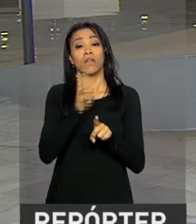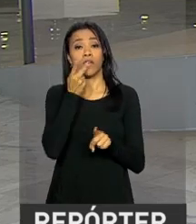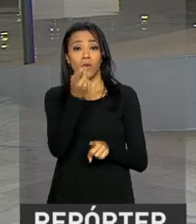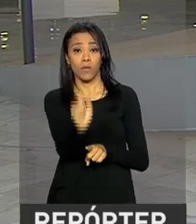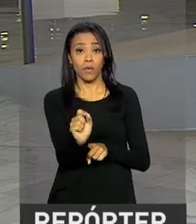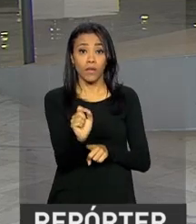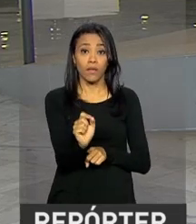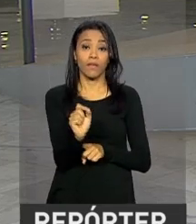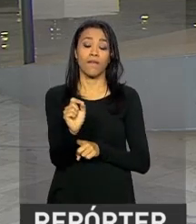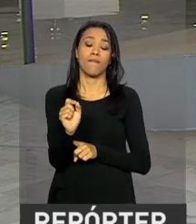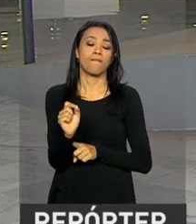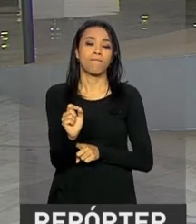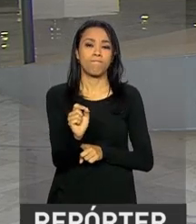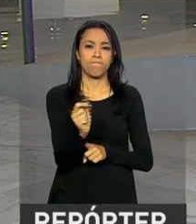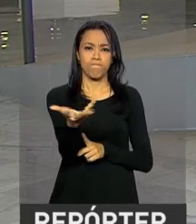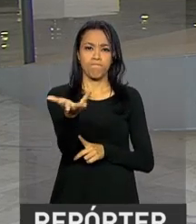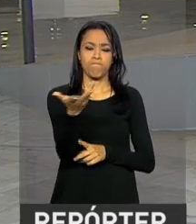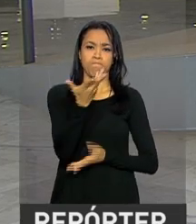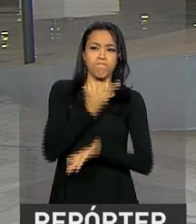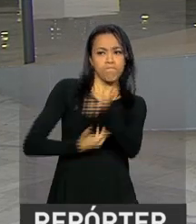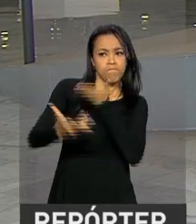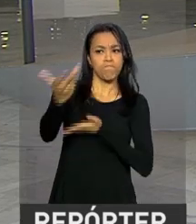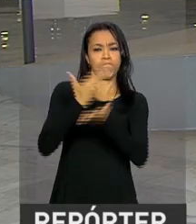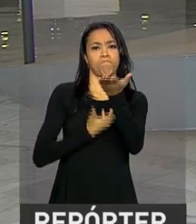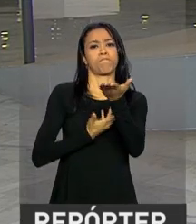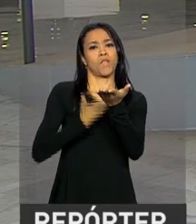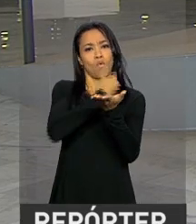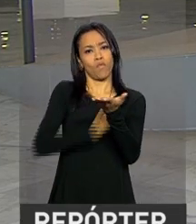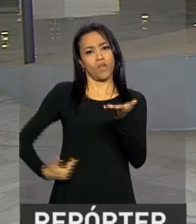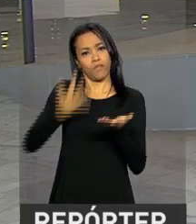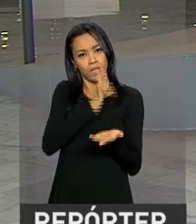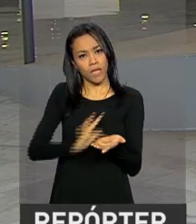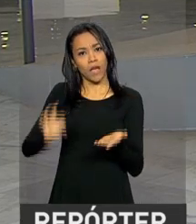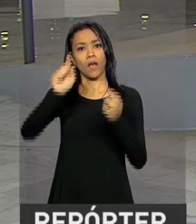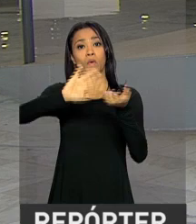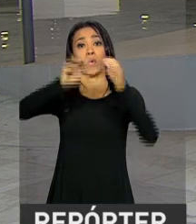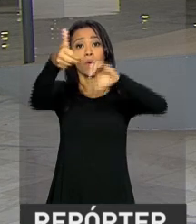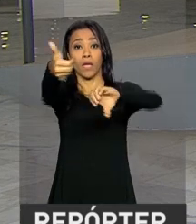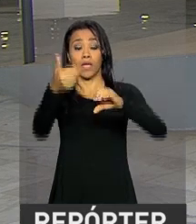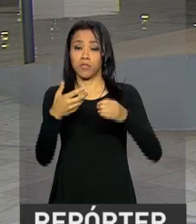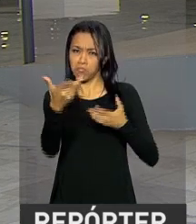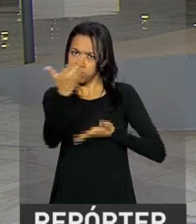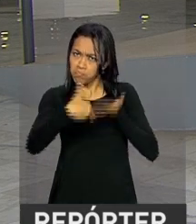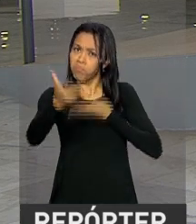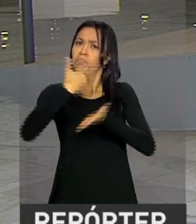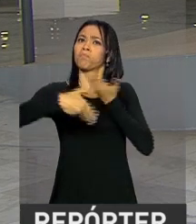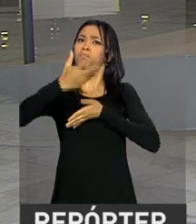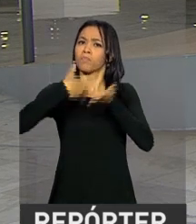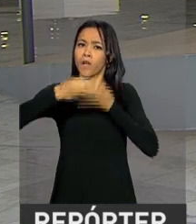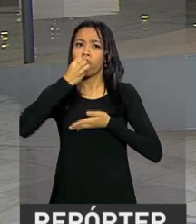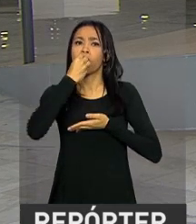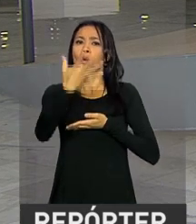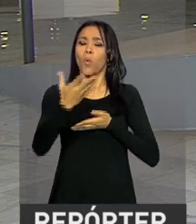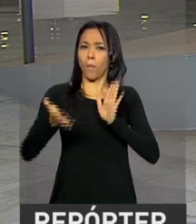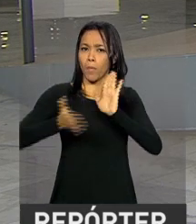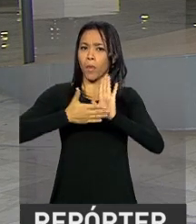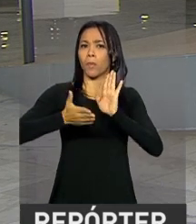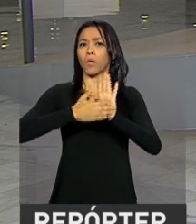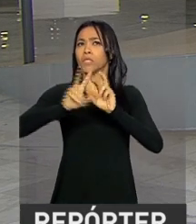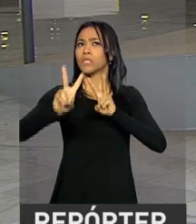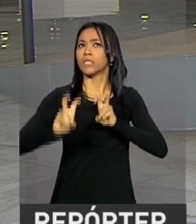tem havido entre o governo federal e o Congresso Nacional, lembrou algumas pautas importantes que foram aprovadas no